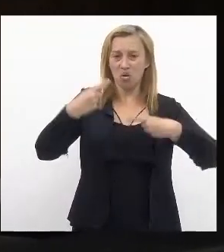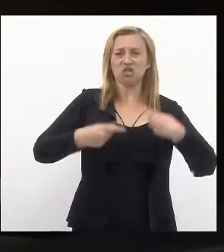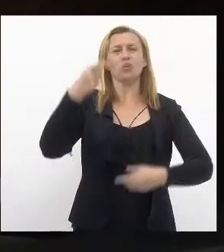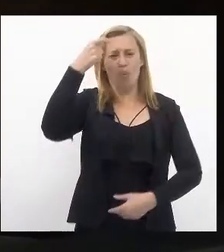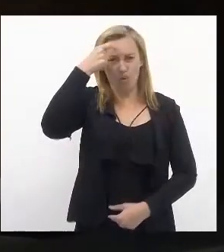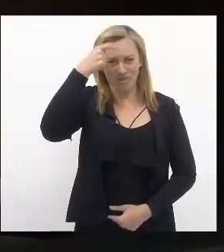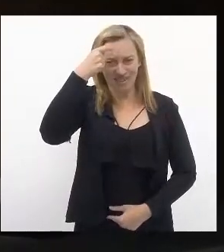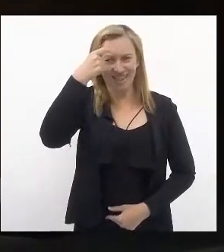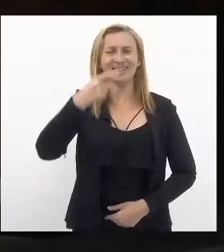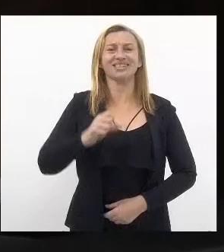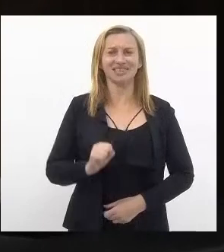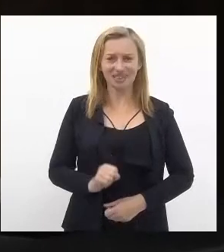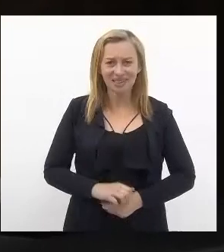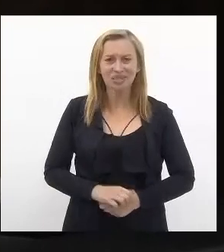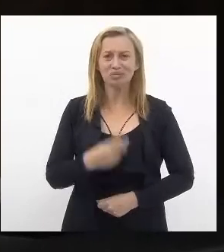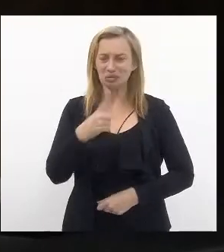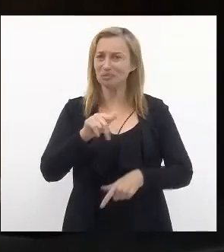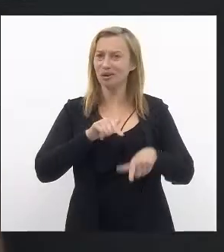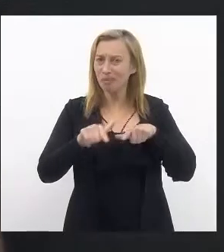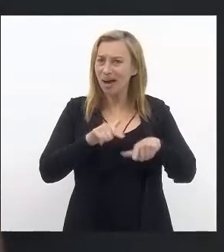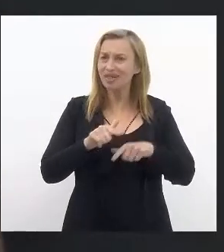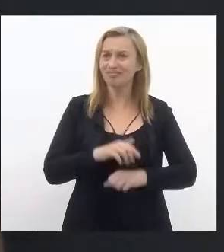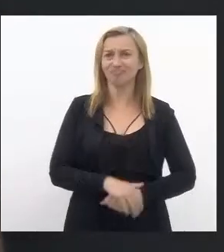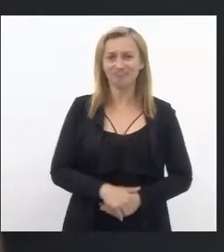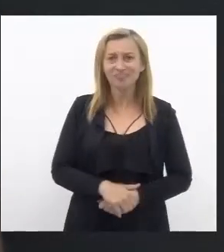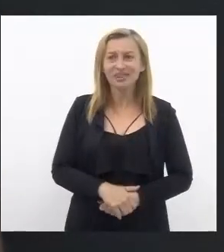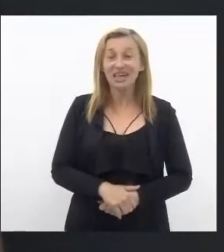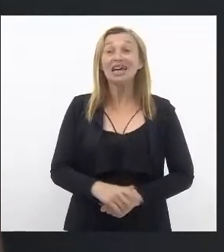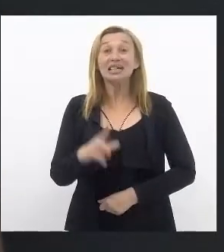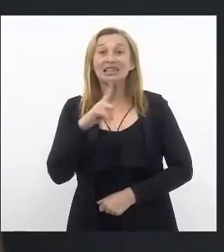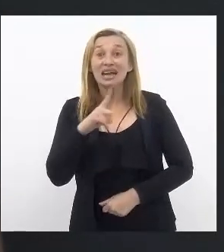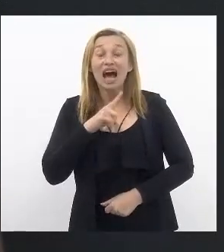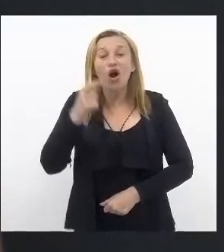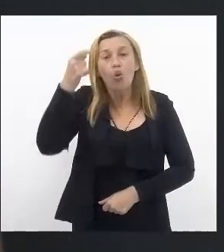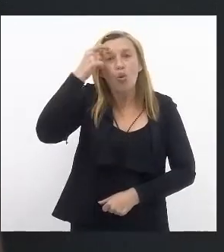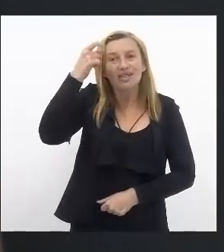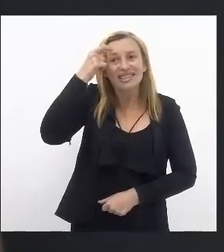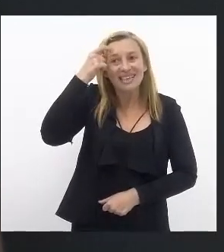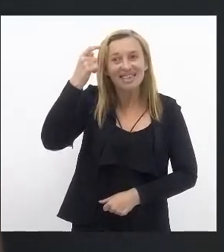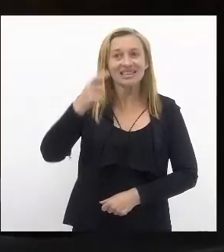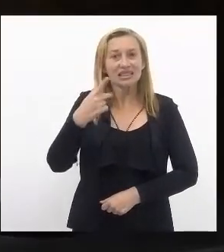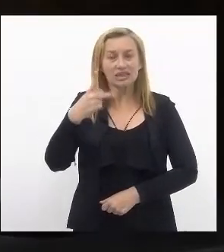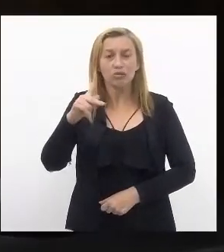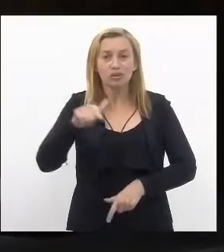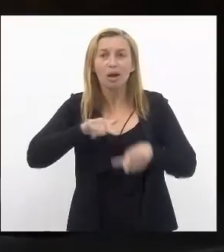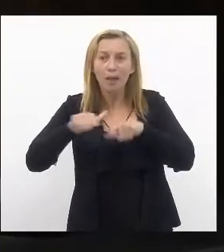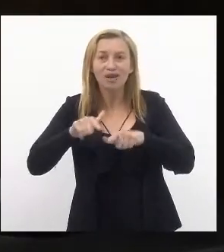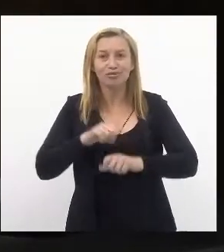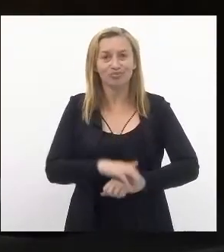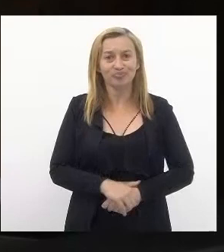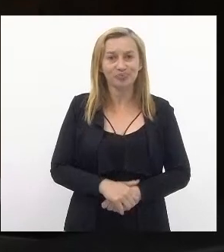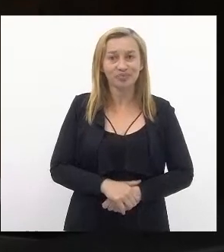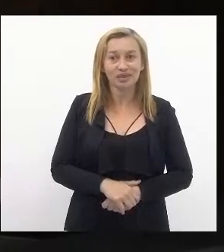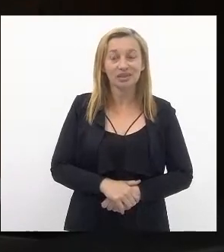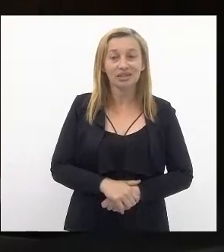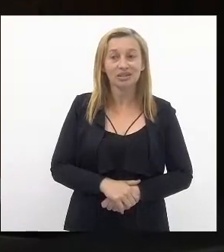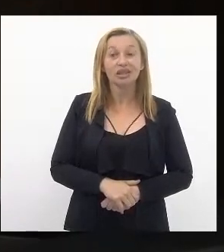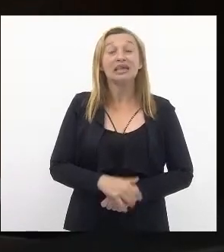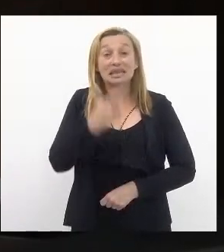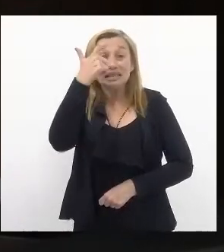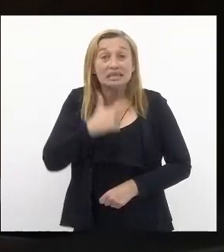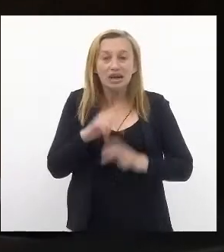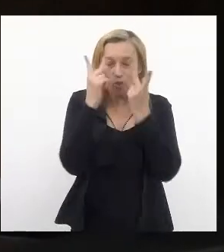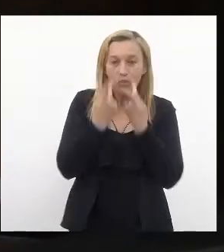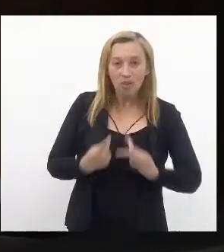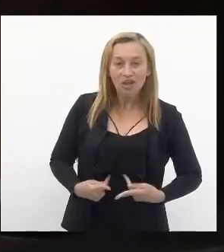conciencia de sus deberes. El ciudadano tiene que tener conciencia de sus deberes. Y el ser humano